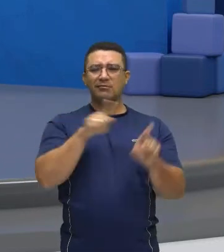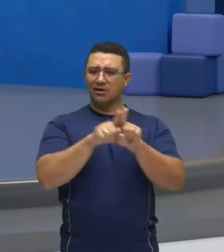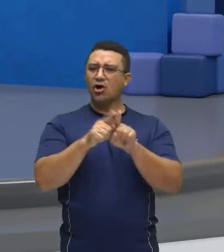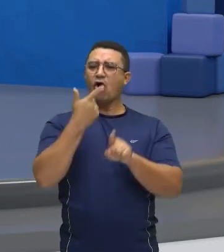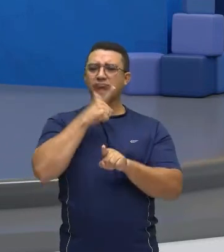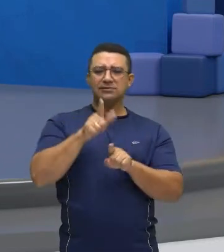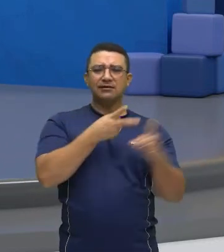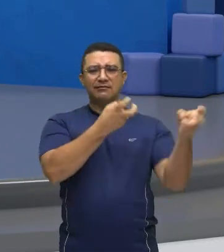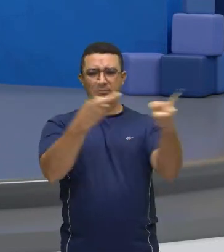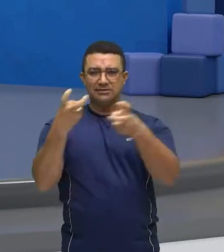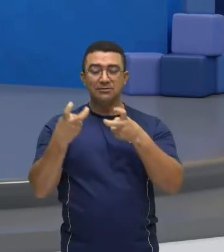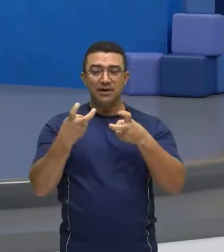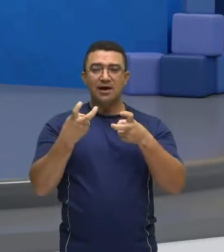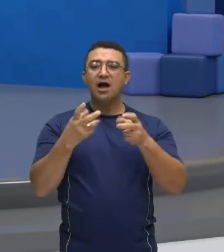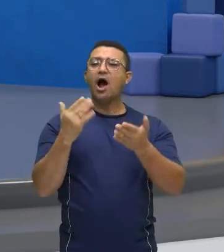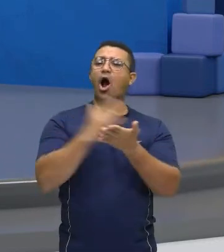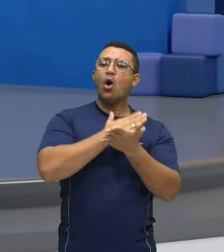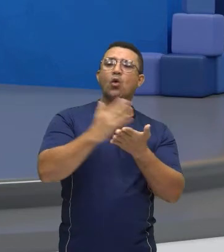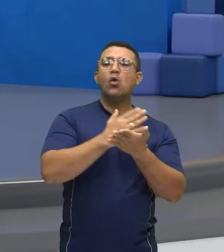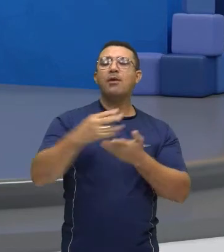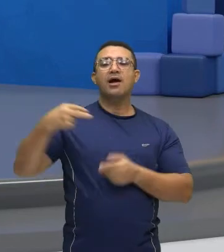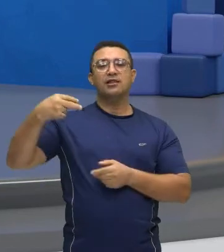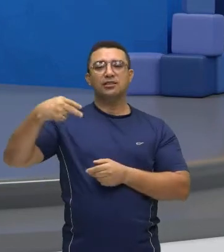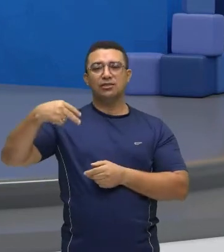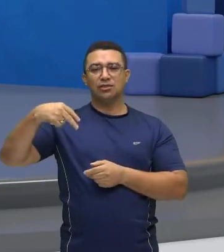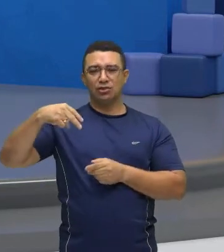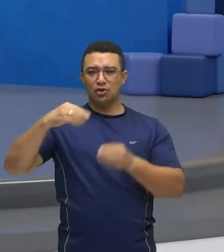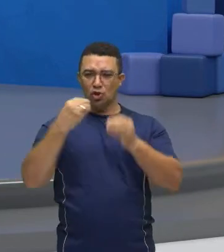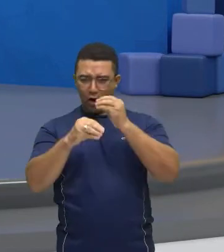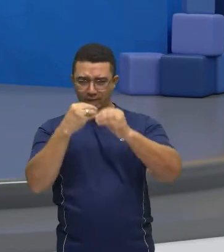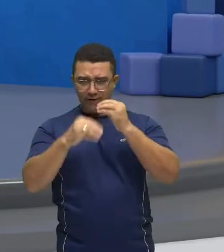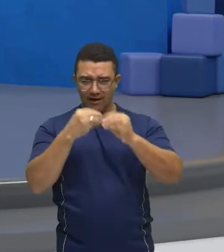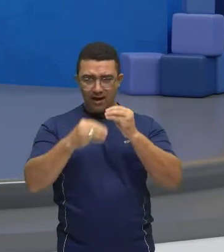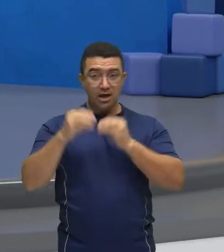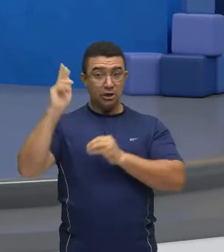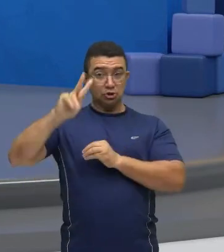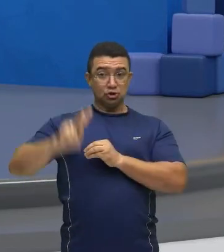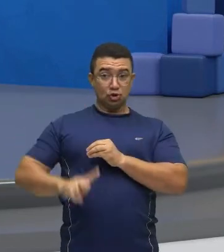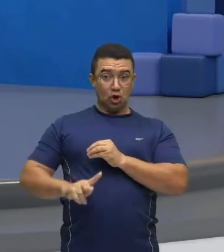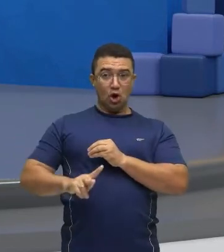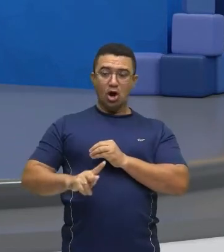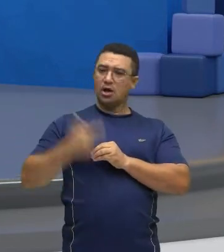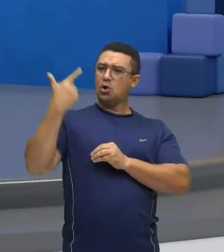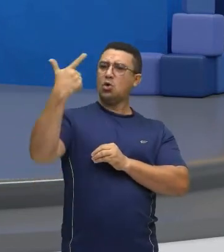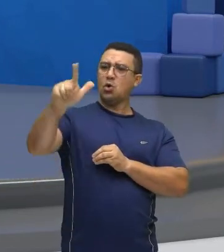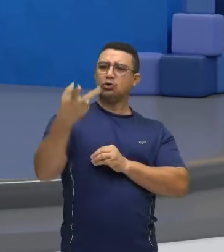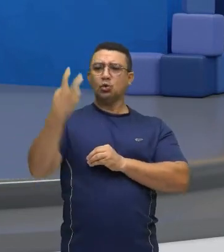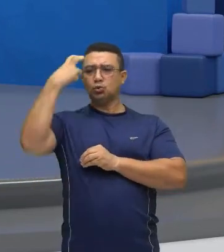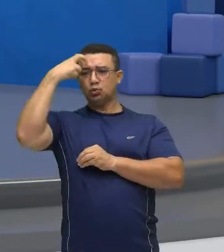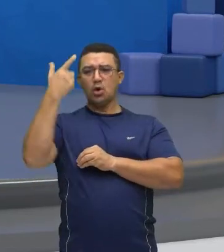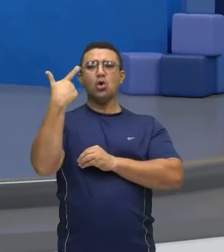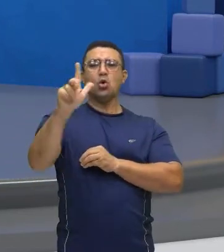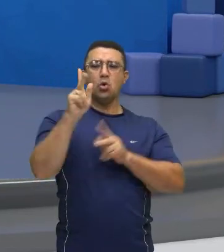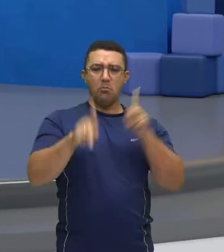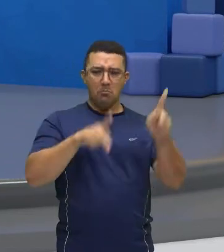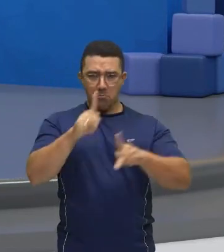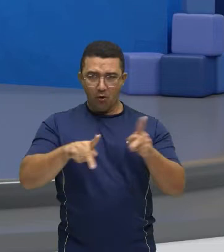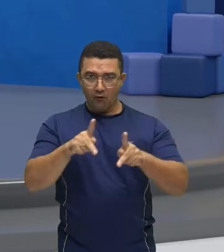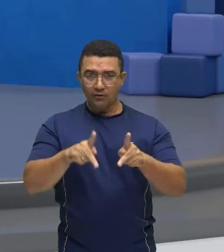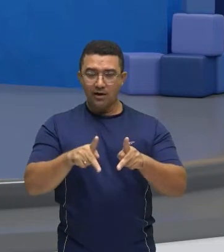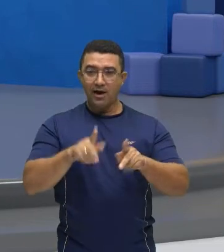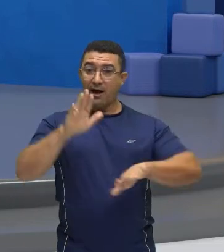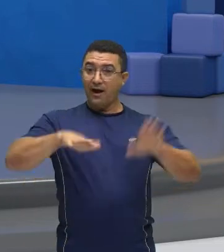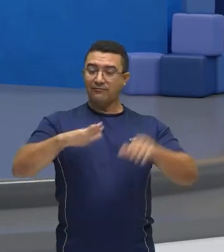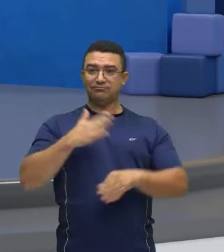isso em algumas novelas, né, quando trazem aí histórias com outras culturas, de outros povos. A gente causa um pouco